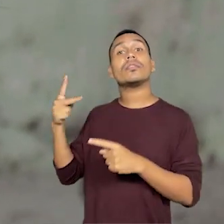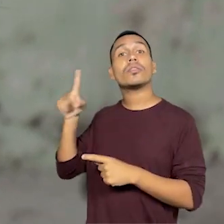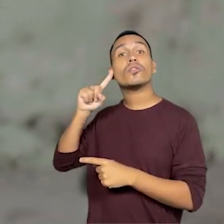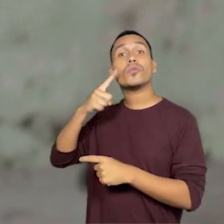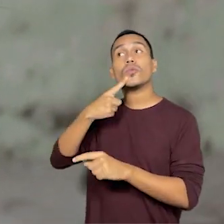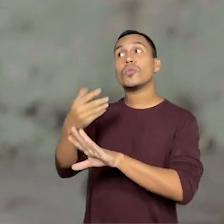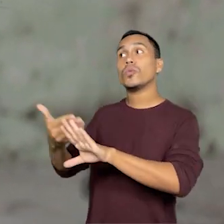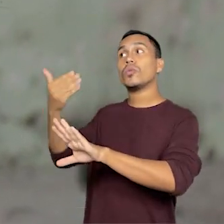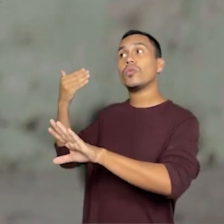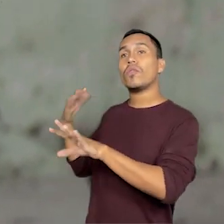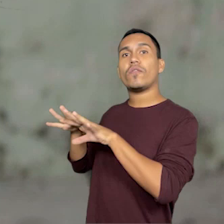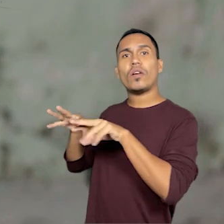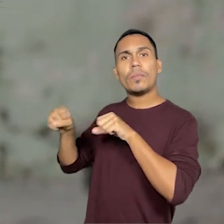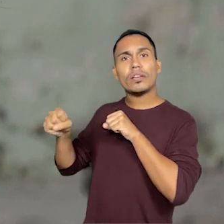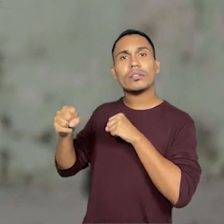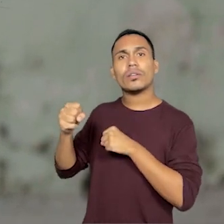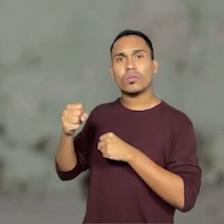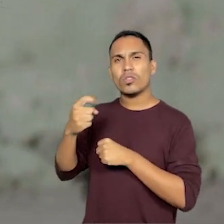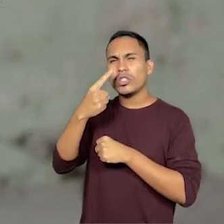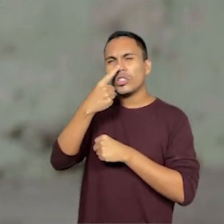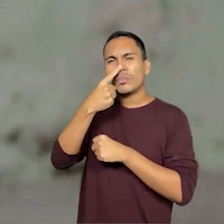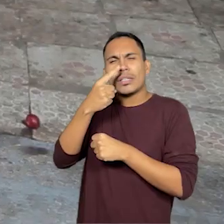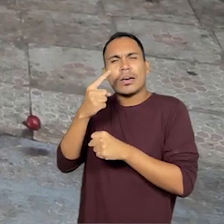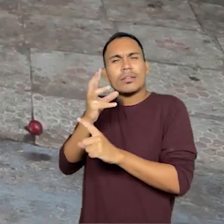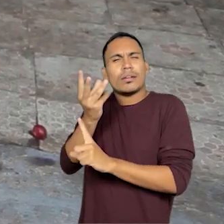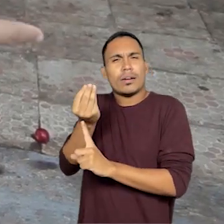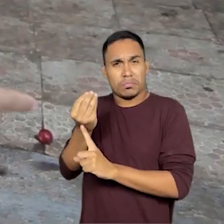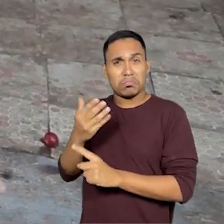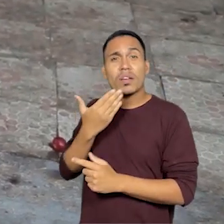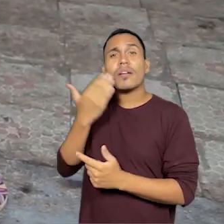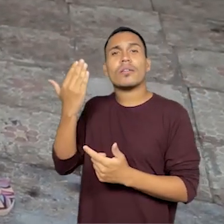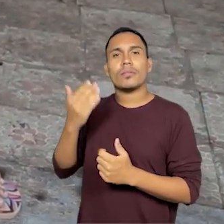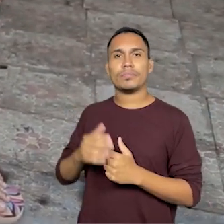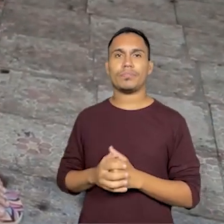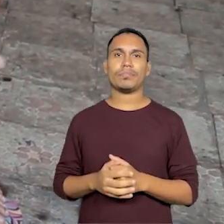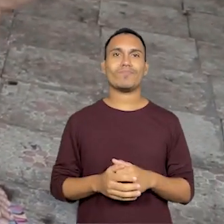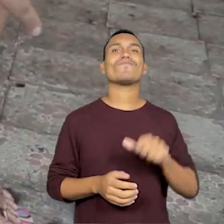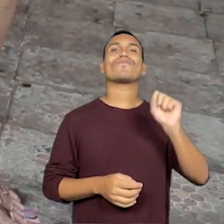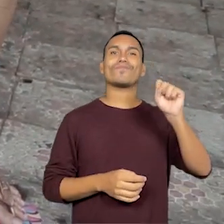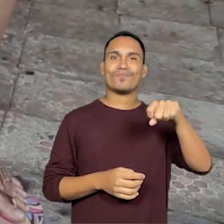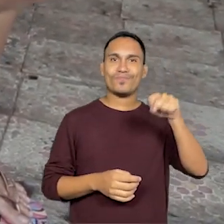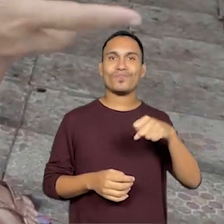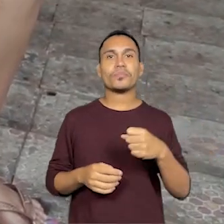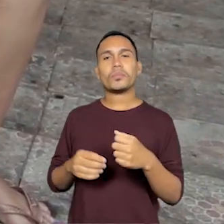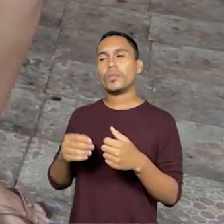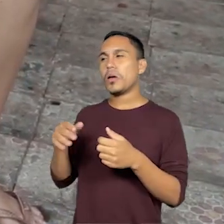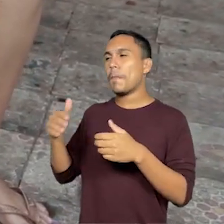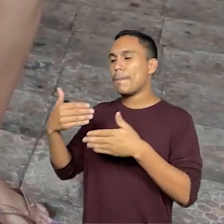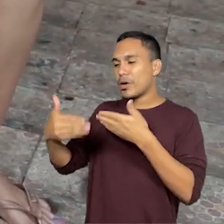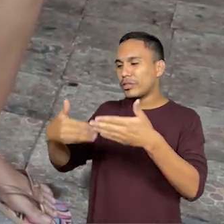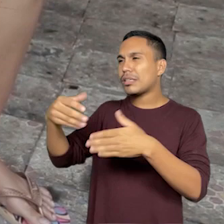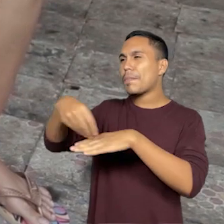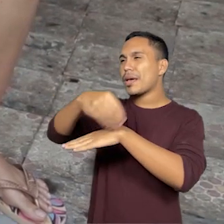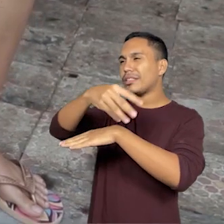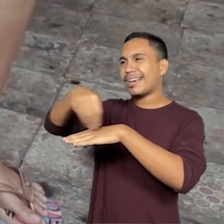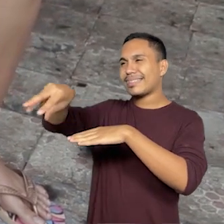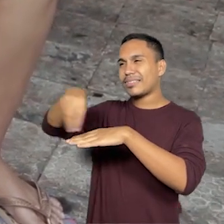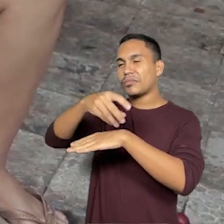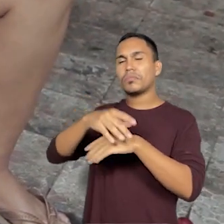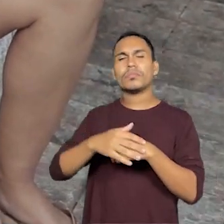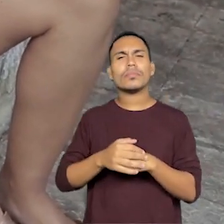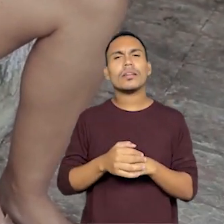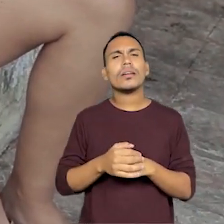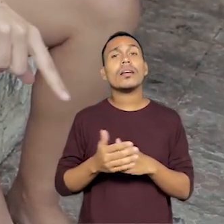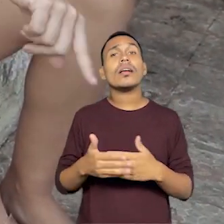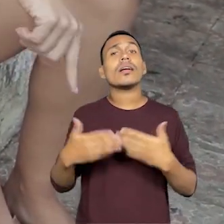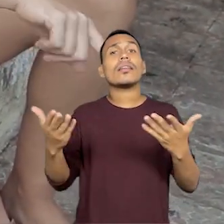de aproximação com a arte antes disso? Sim, tem que ter um processo de mediação, né? De mediar. E onde é que eu vou achar essa pessoa se